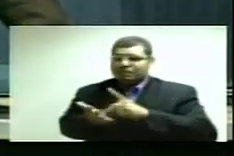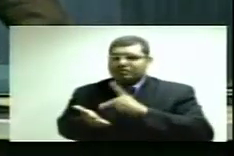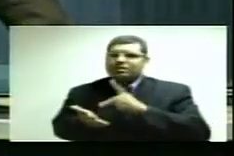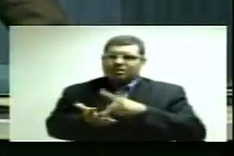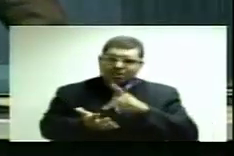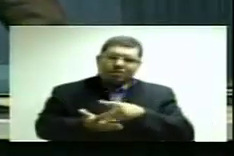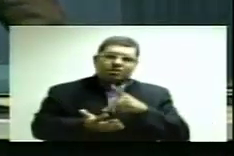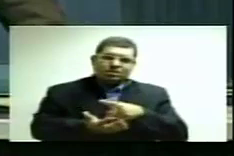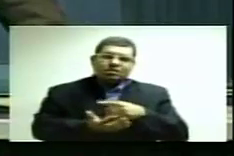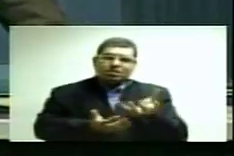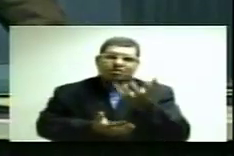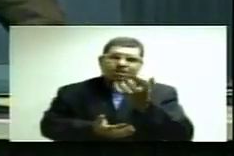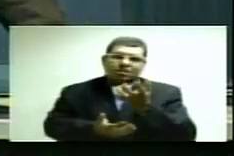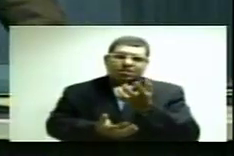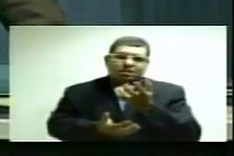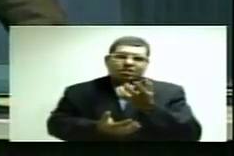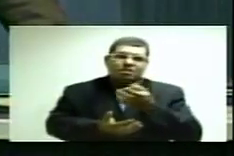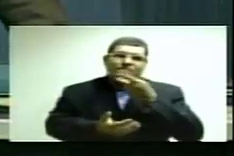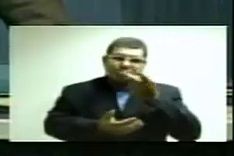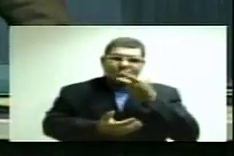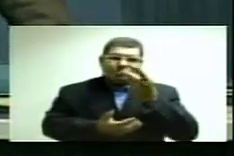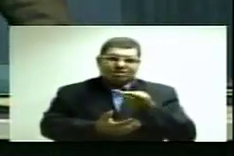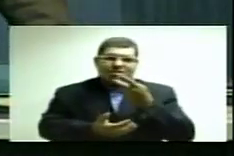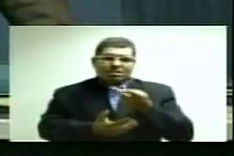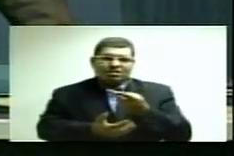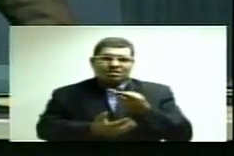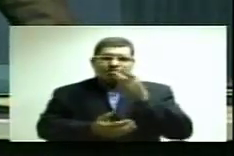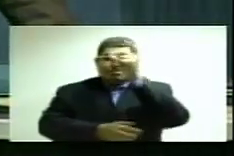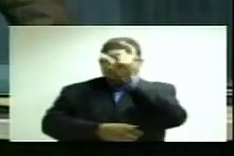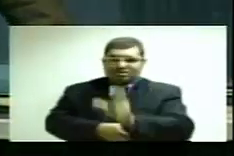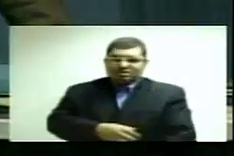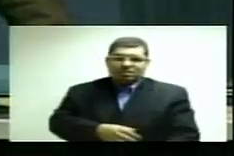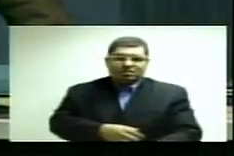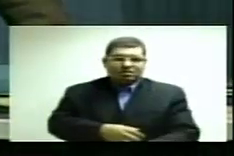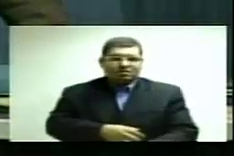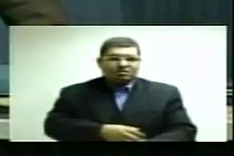sinceramente, quero destoar dessa